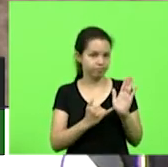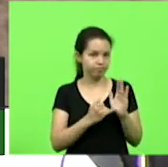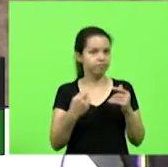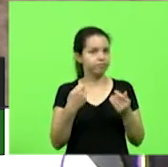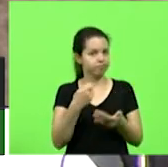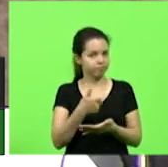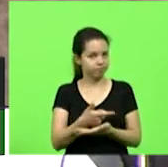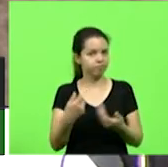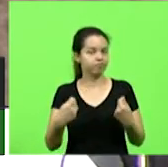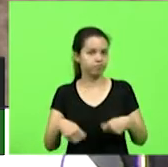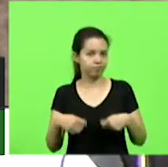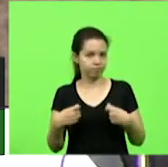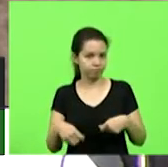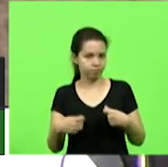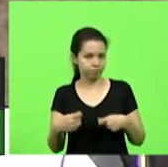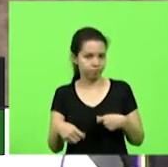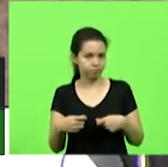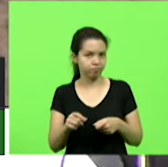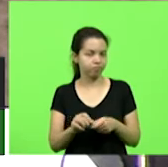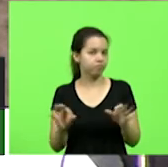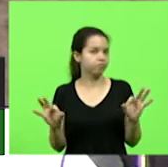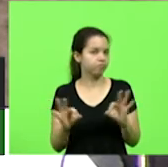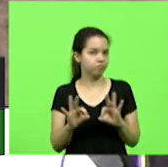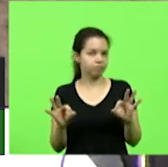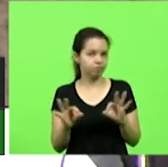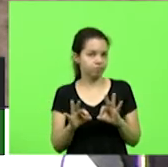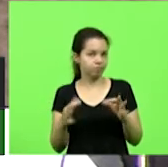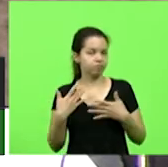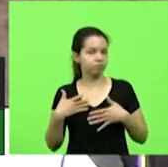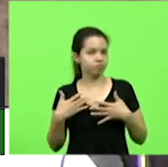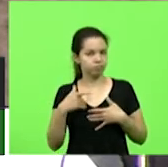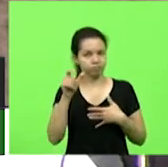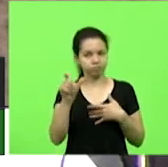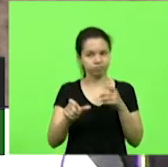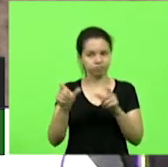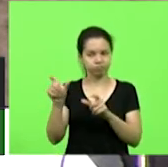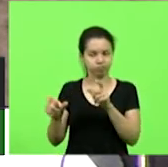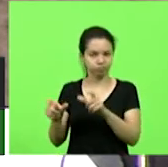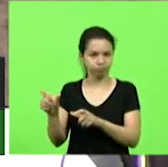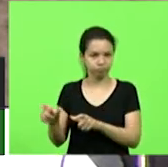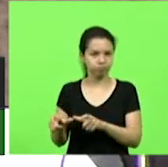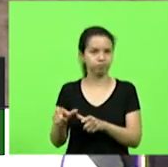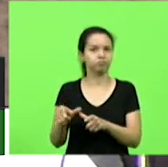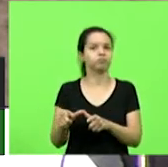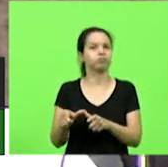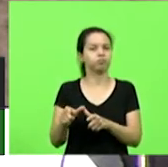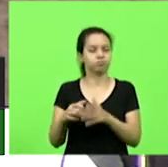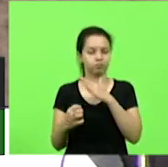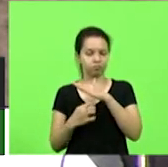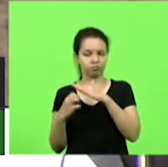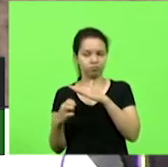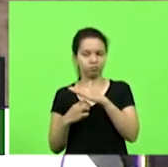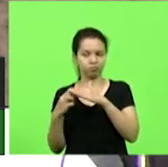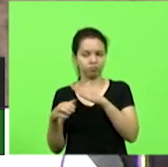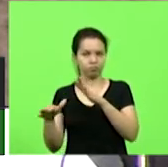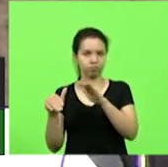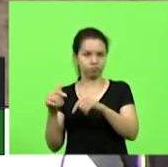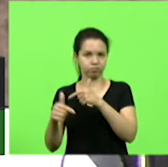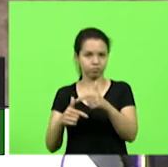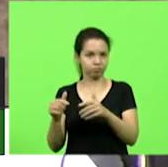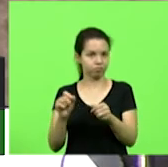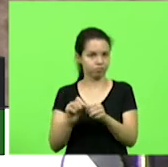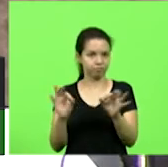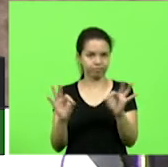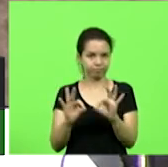Nada fez para aliviar para as pessoas que empregam, principalmente. Nada fez.